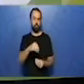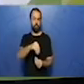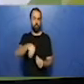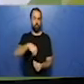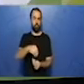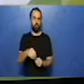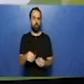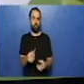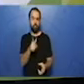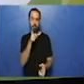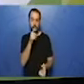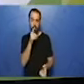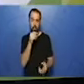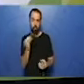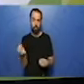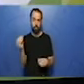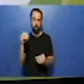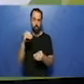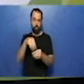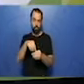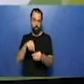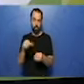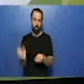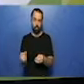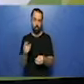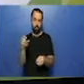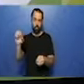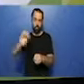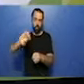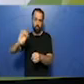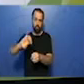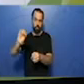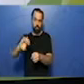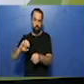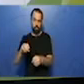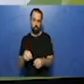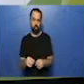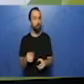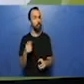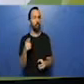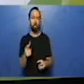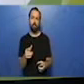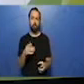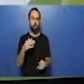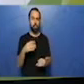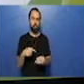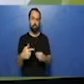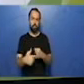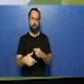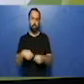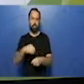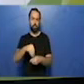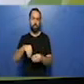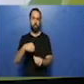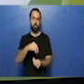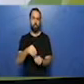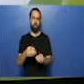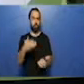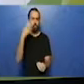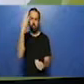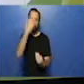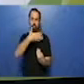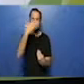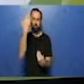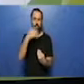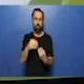mistura de um único aspecto visual, ou seja, a gente não consegue visualizar aquilo que foi misturado. Então,